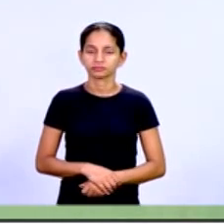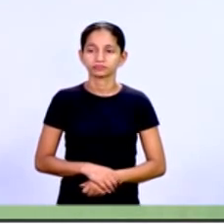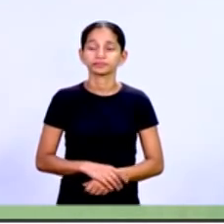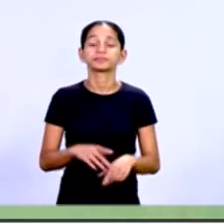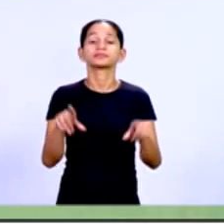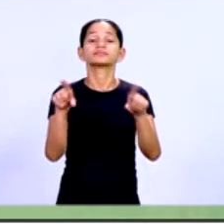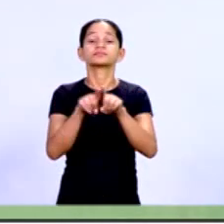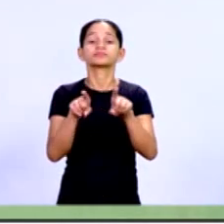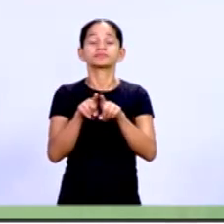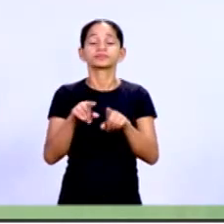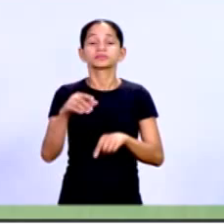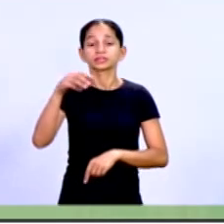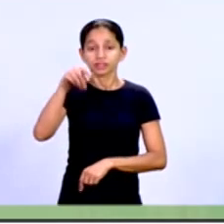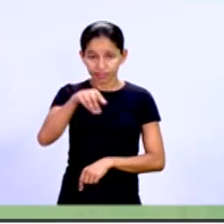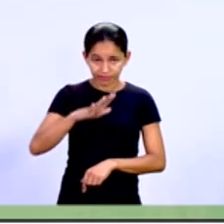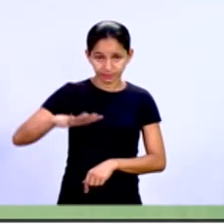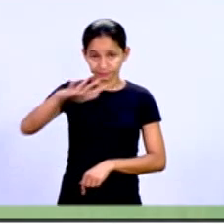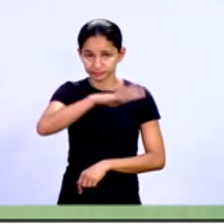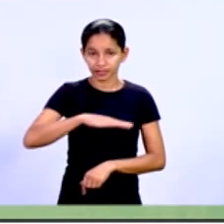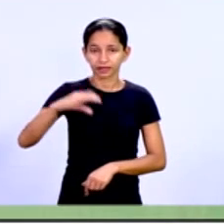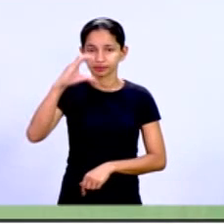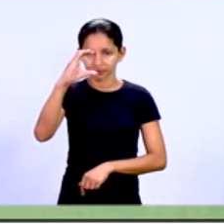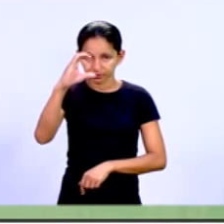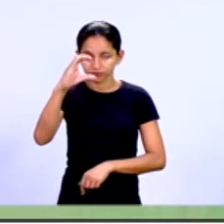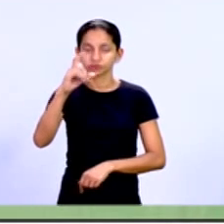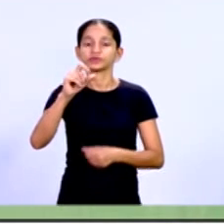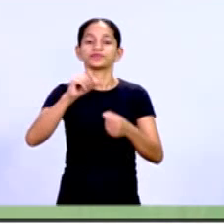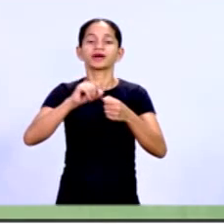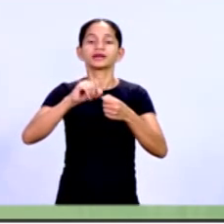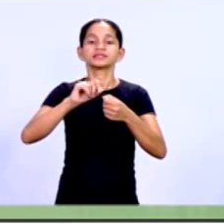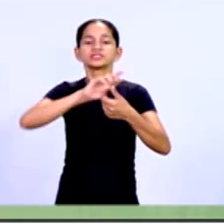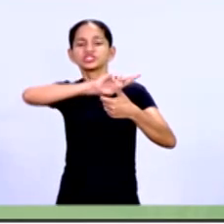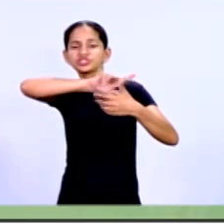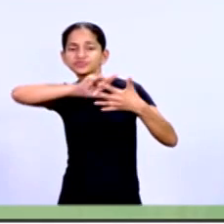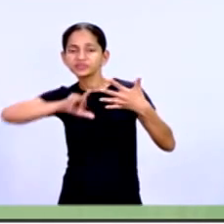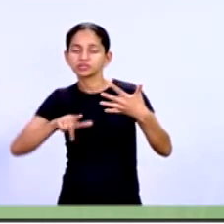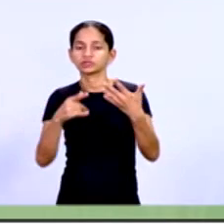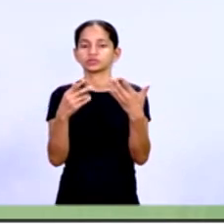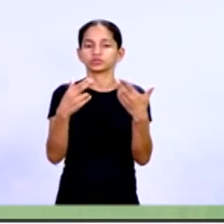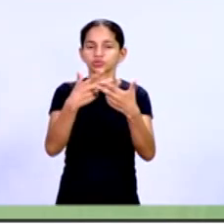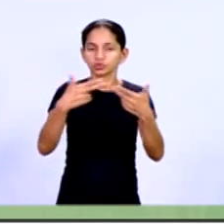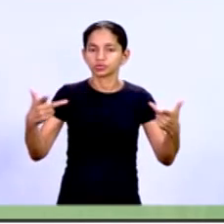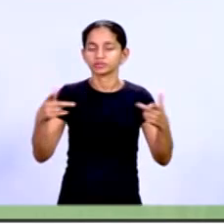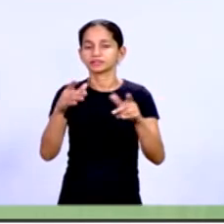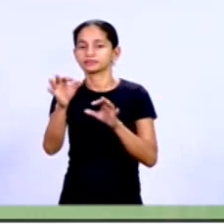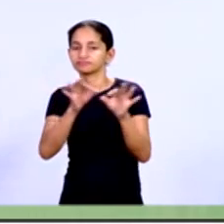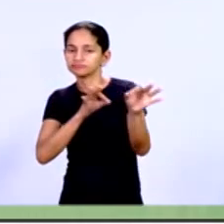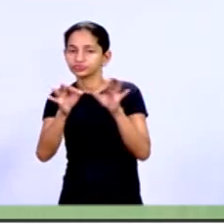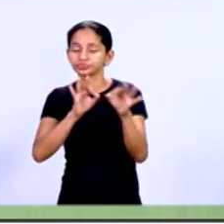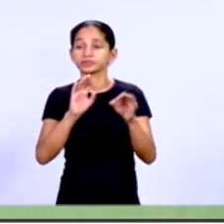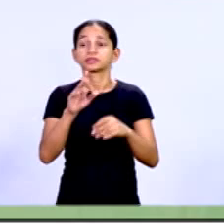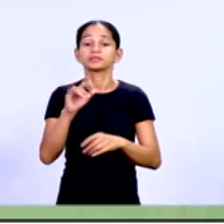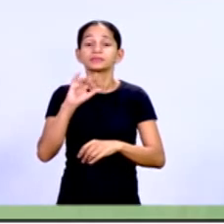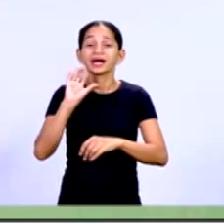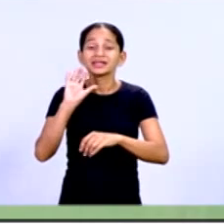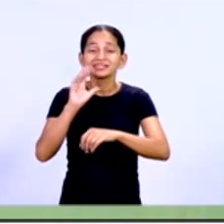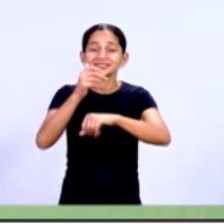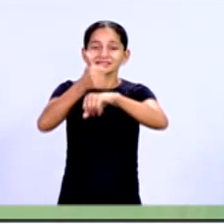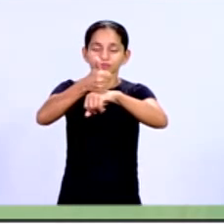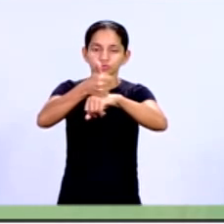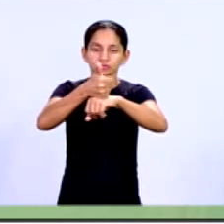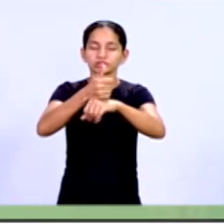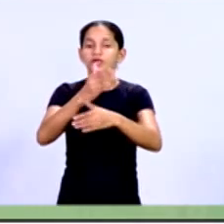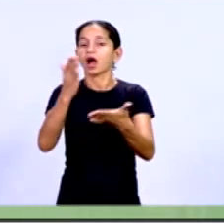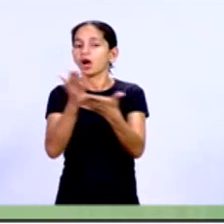Ainda no mercado de crédito, as instituições bancárias realizam diversas modalidades de créditos no mercado, destacando-se o desconto de